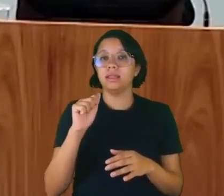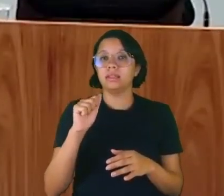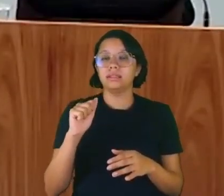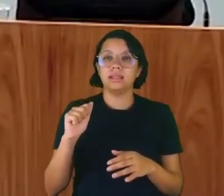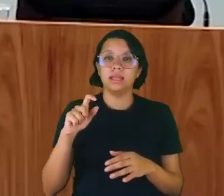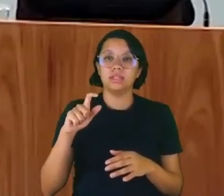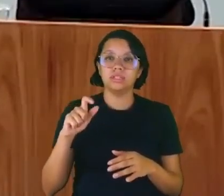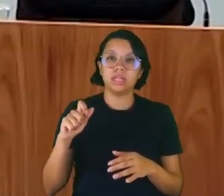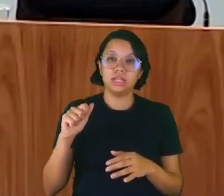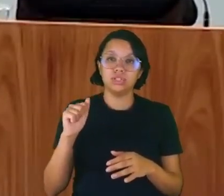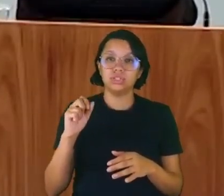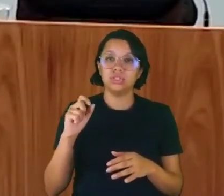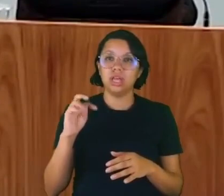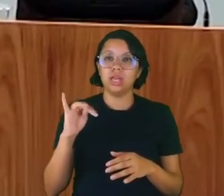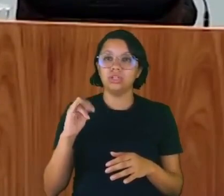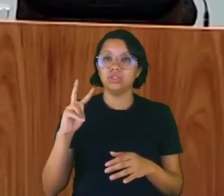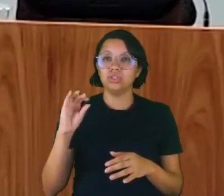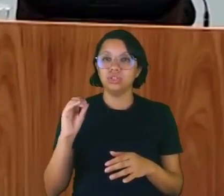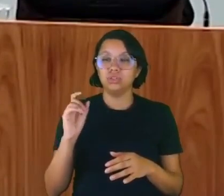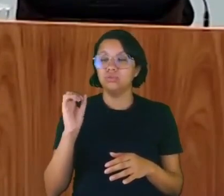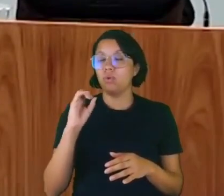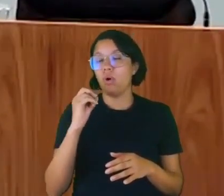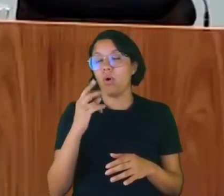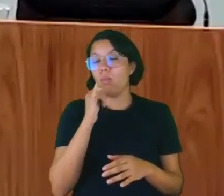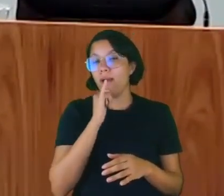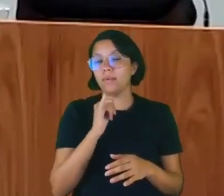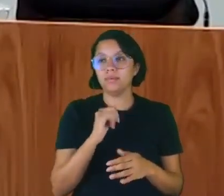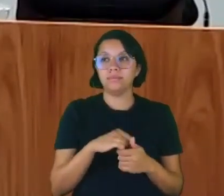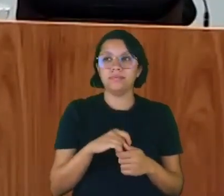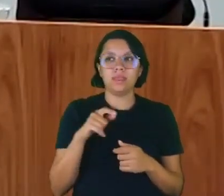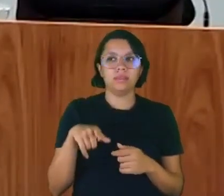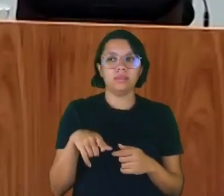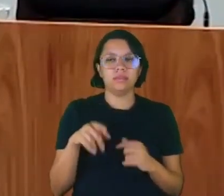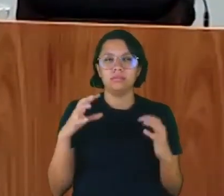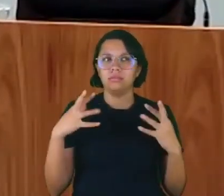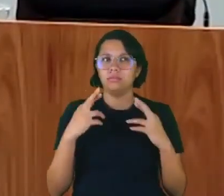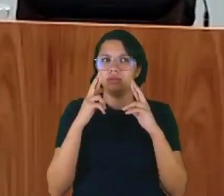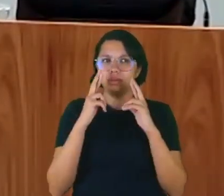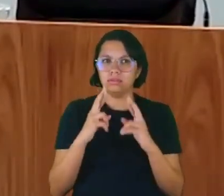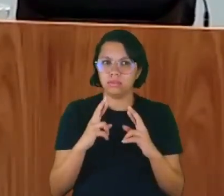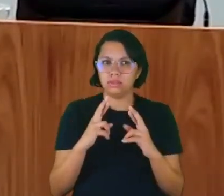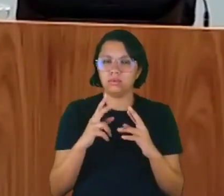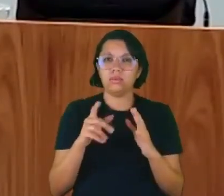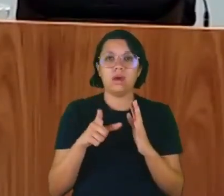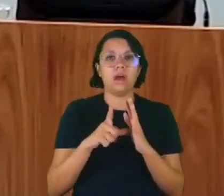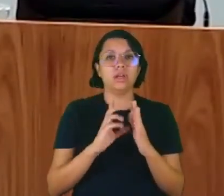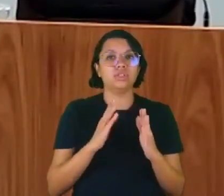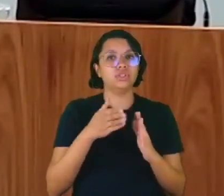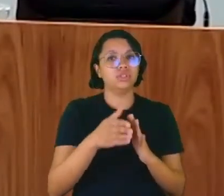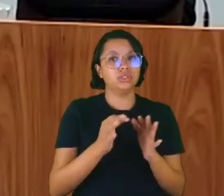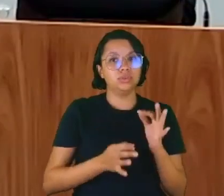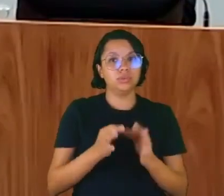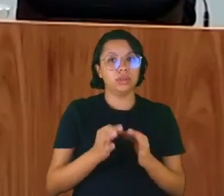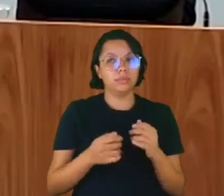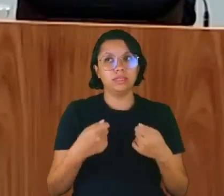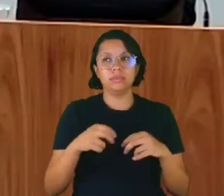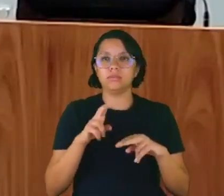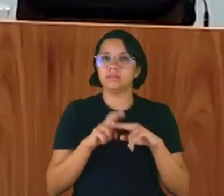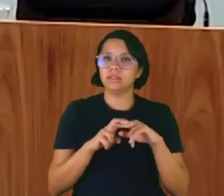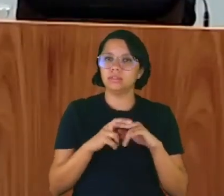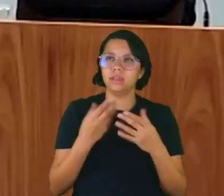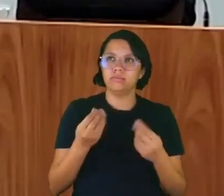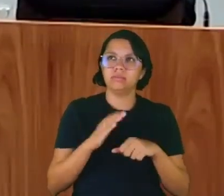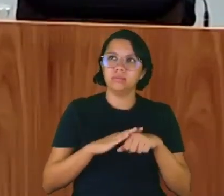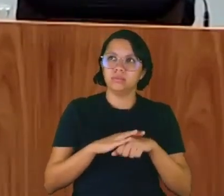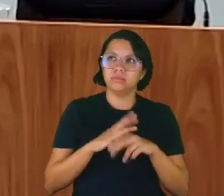E aquilo, com todo respeito, antes de ir a julgamento, nós deveríamos ter nos sentado e vamos